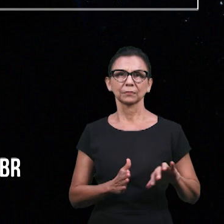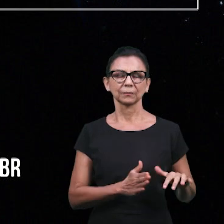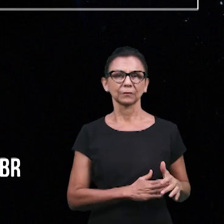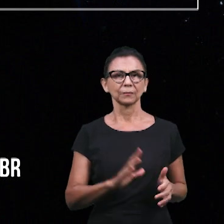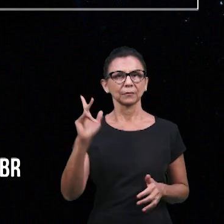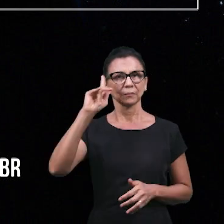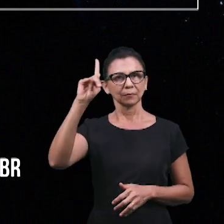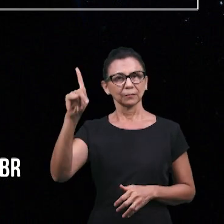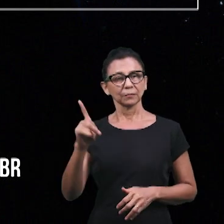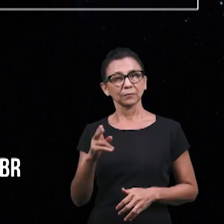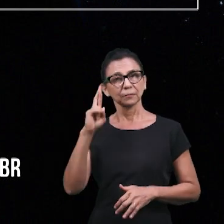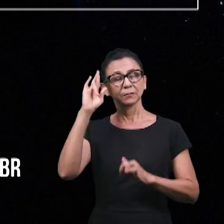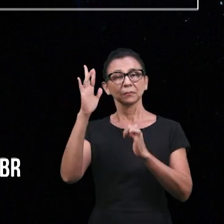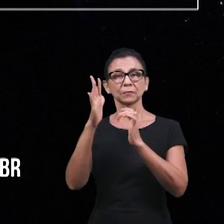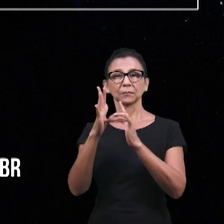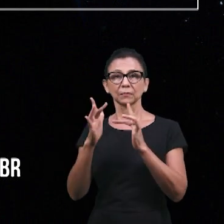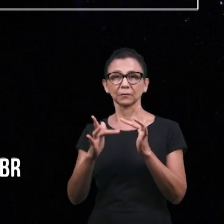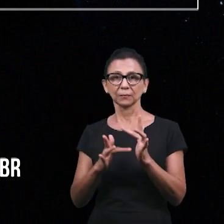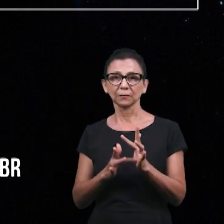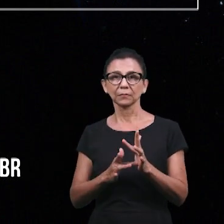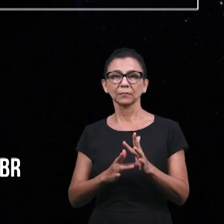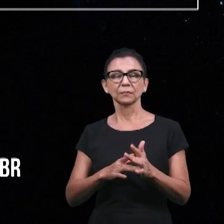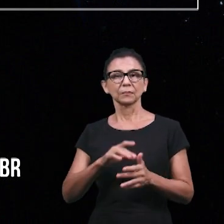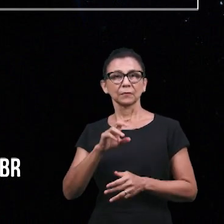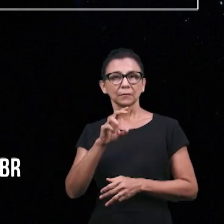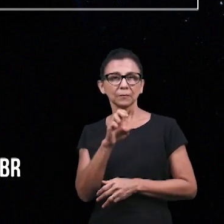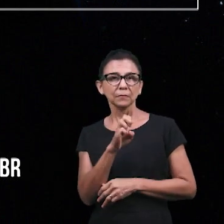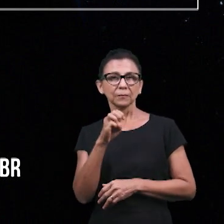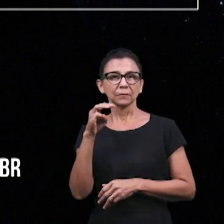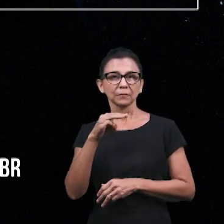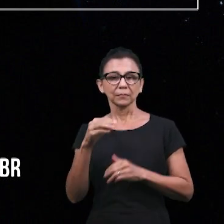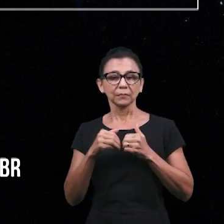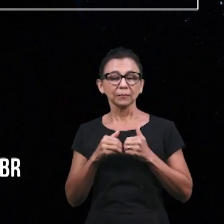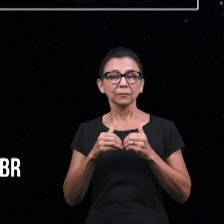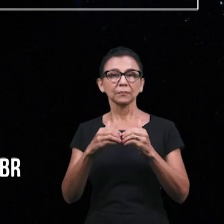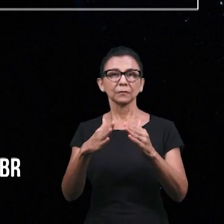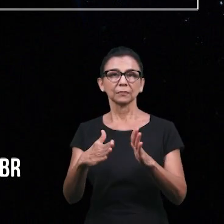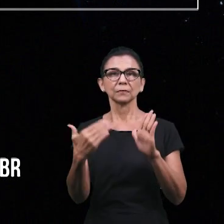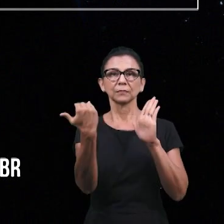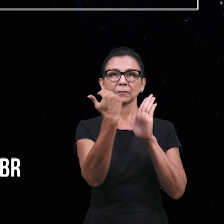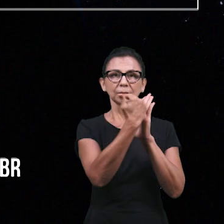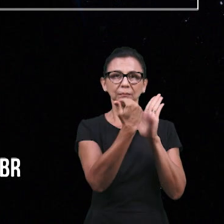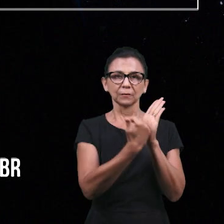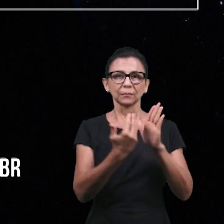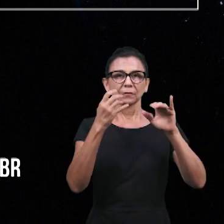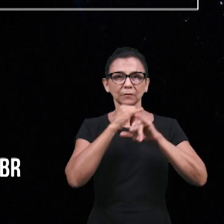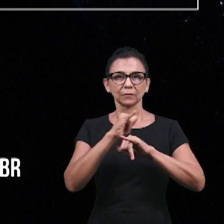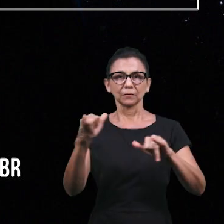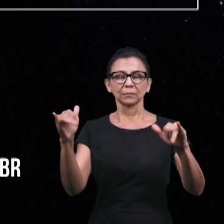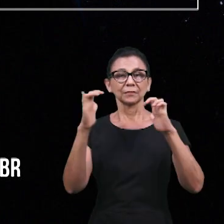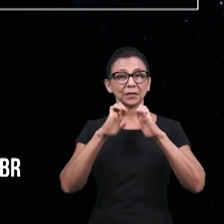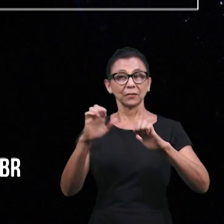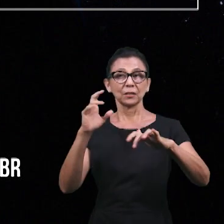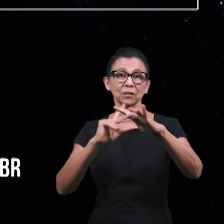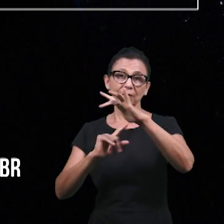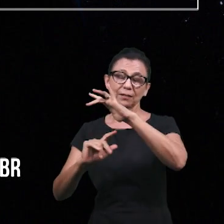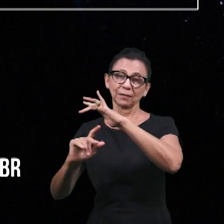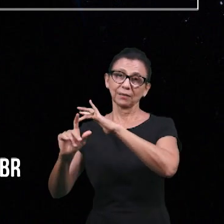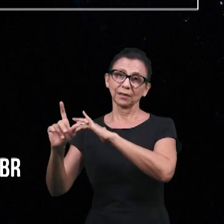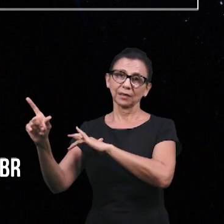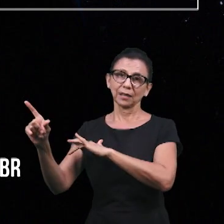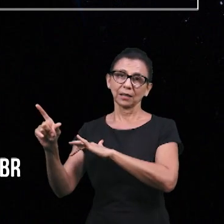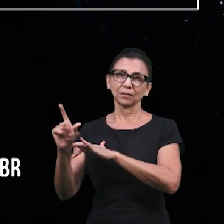A paz do Senhor Jesus. Dentro de 5 minutos, daremos início ao programa Anunciando o Evangelho